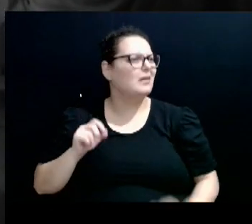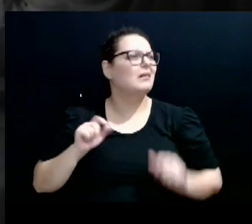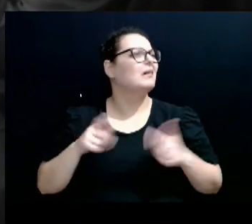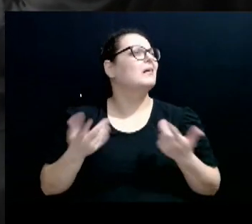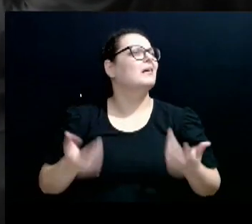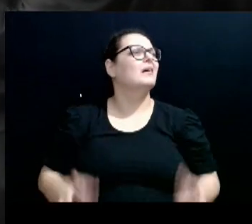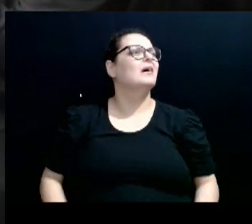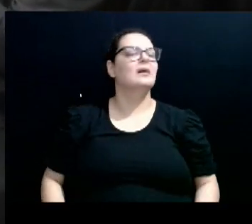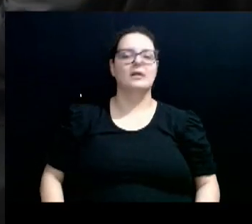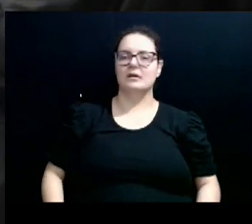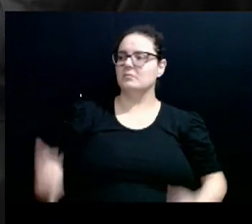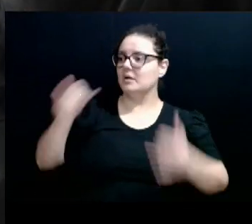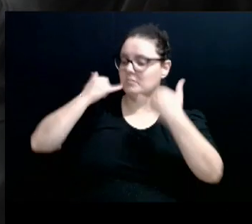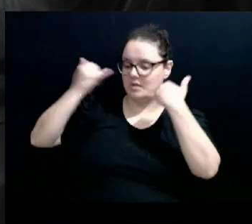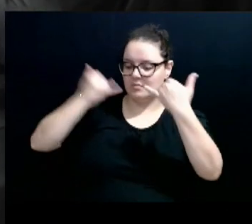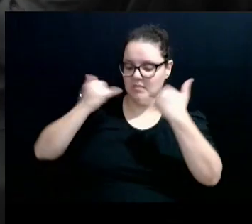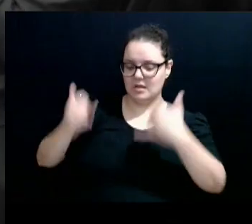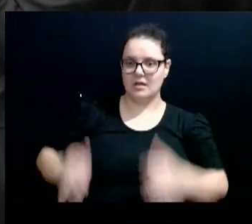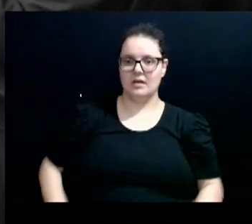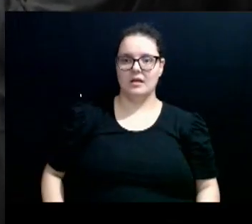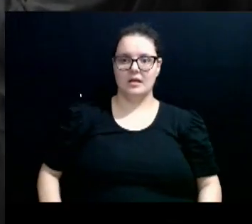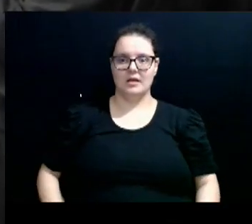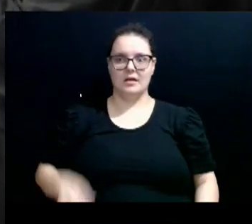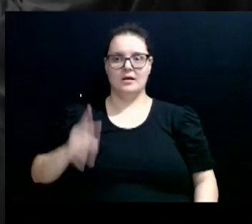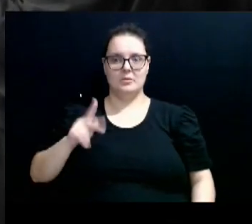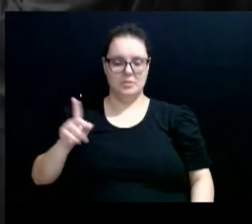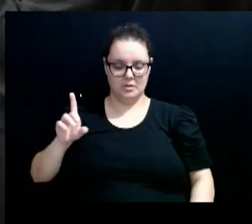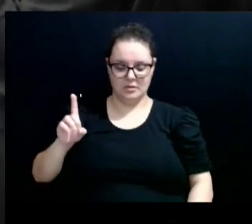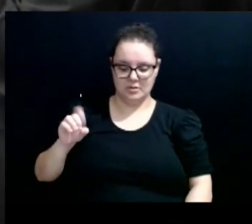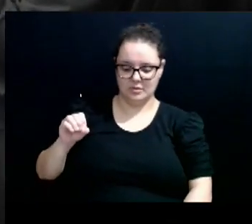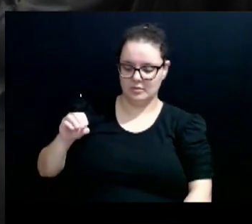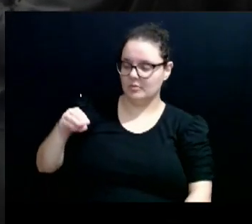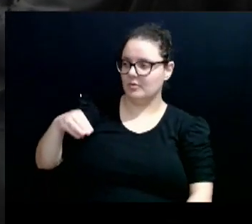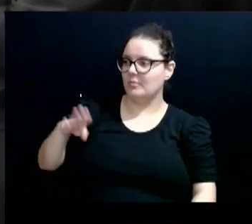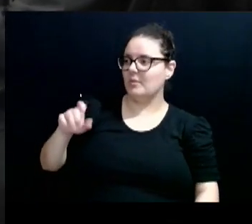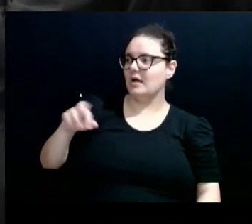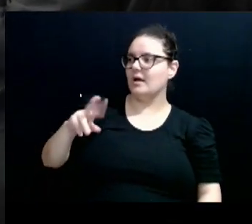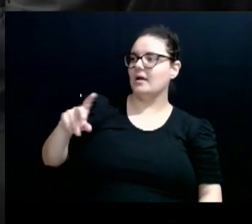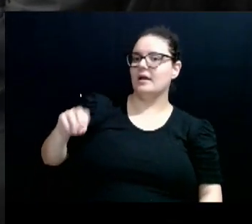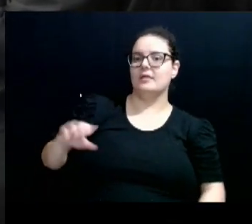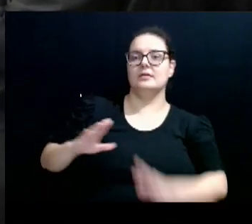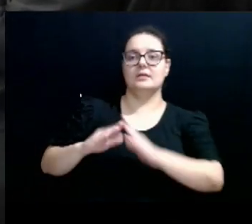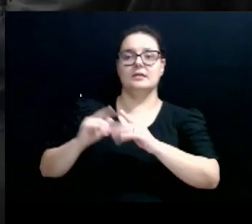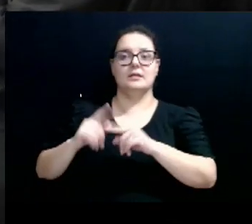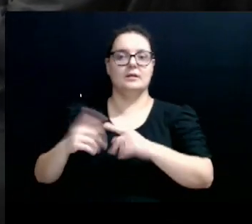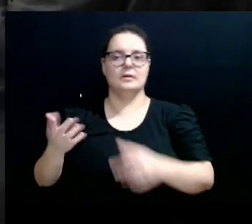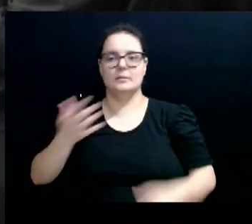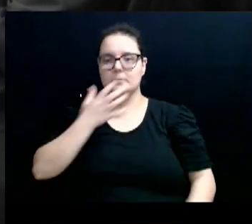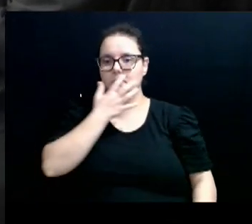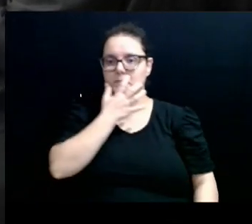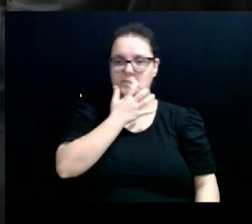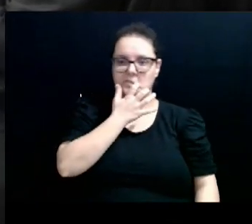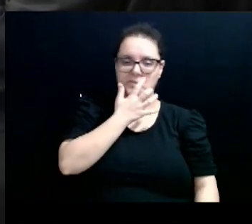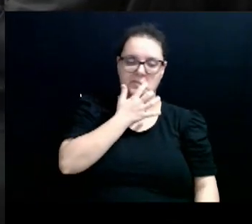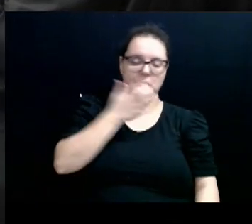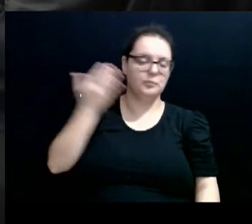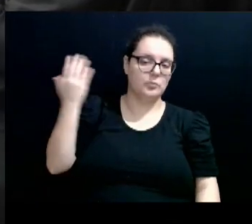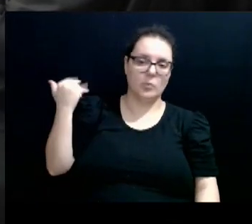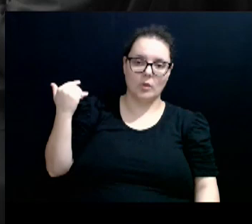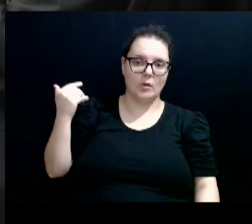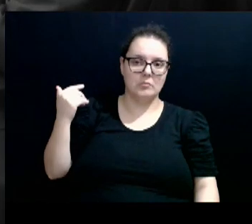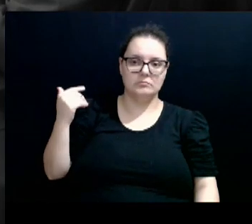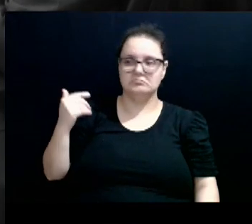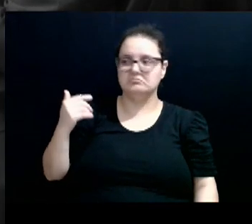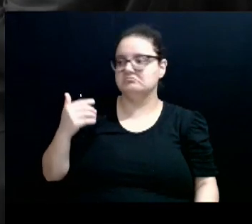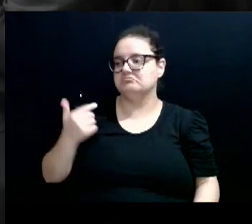falavam, é o professor Dom Barreto, é da igreja tal, aí começavam. Mas eu não, na época, eu não exercia nenhum ministério